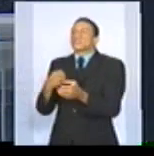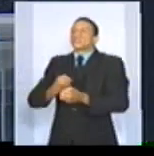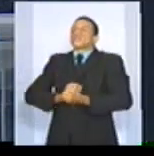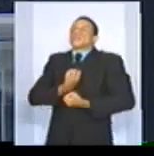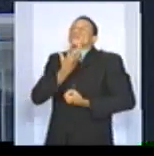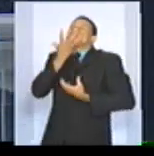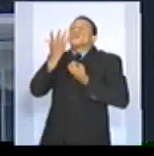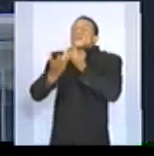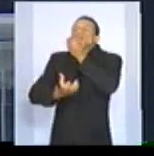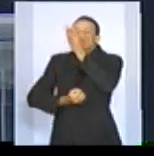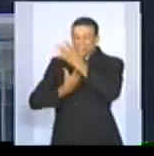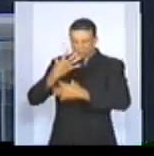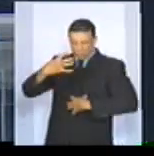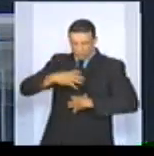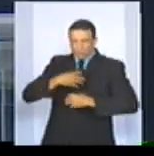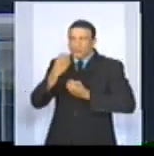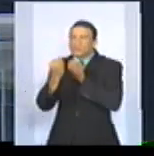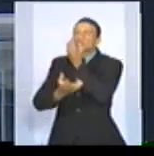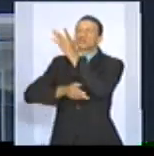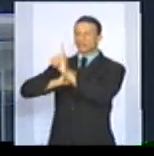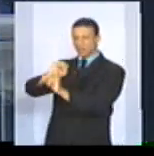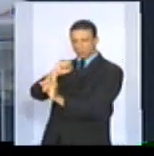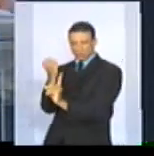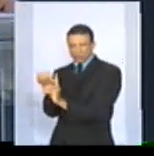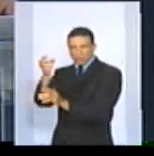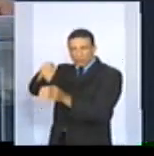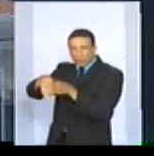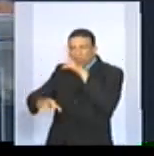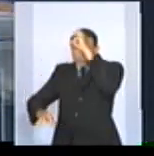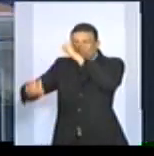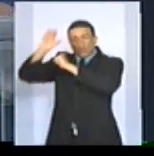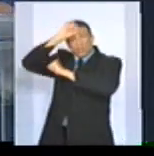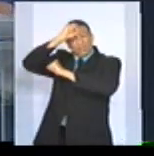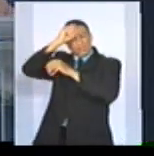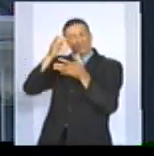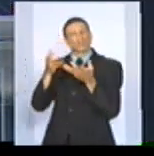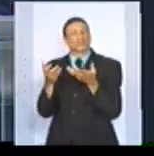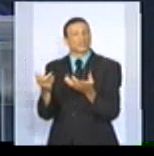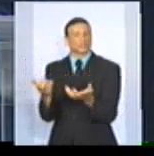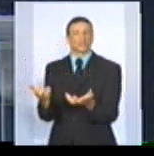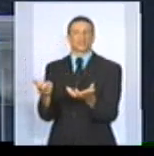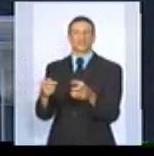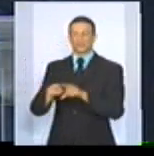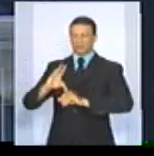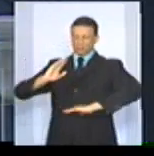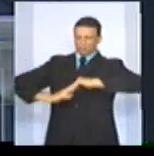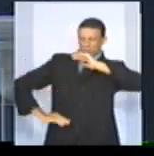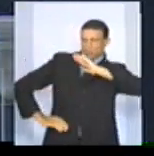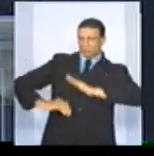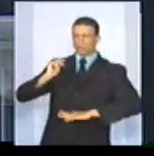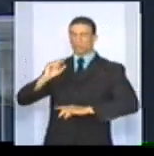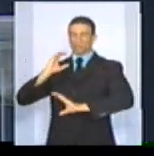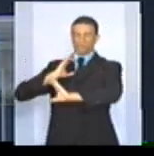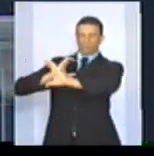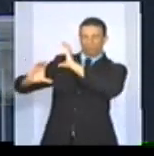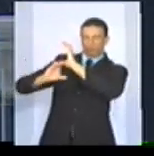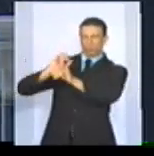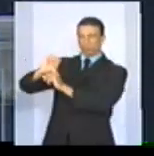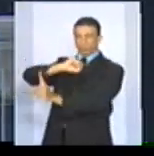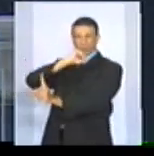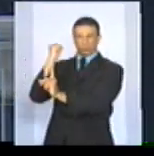expressar artística e socialmente. E ao elegermos a condição de profissionais de criação e de comunicação